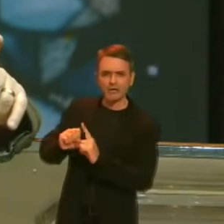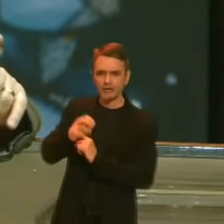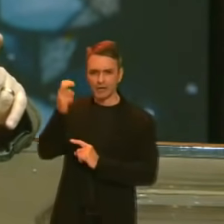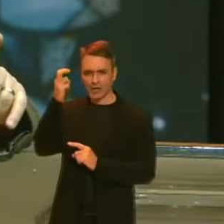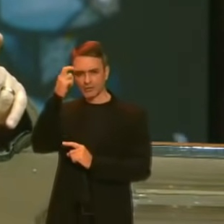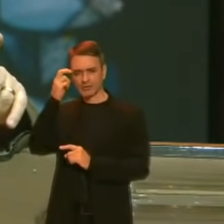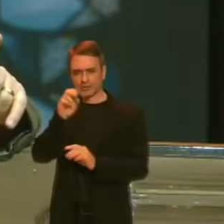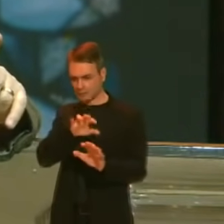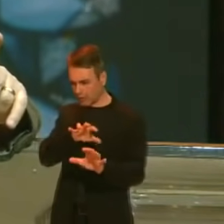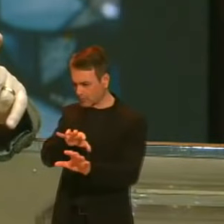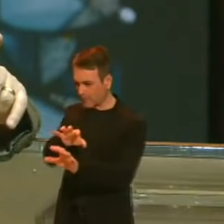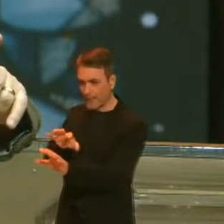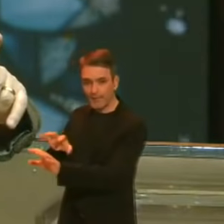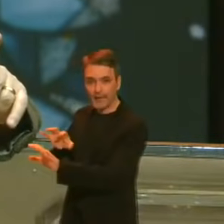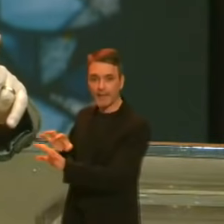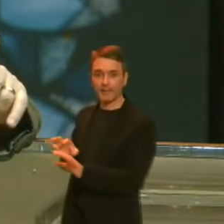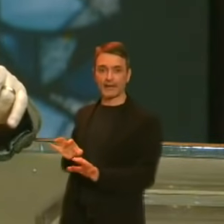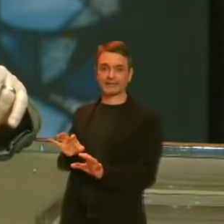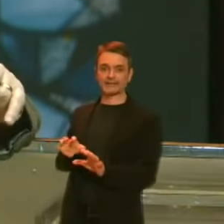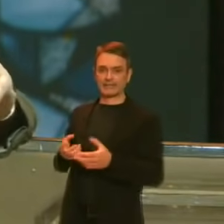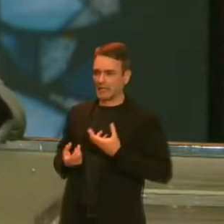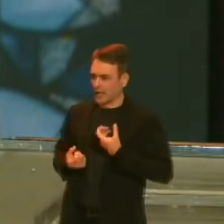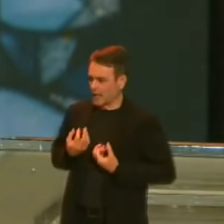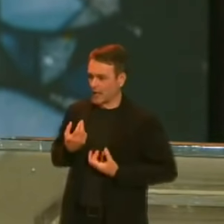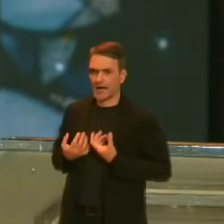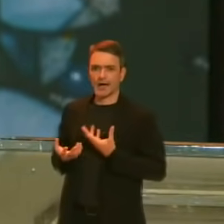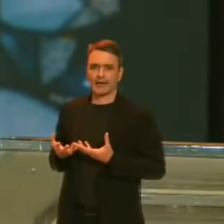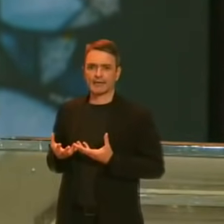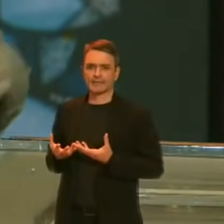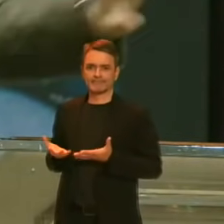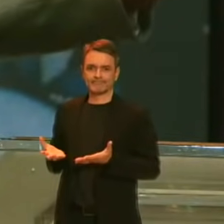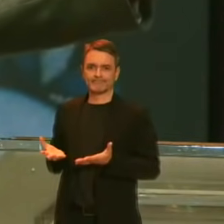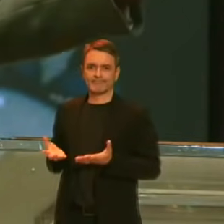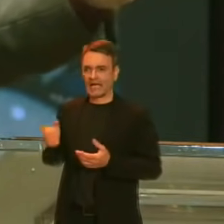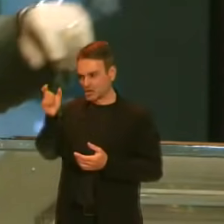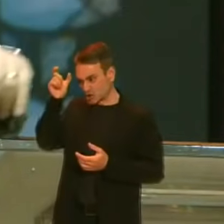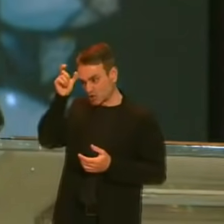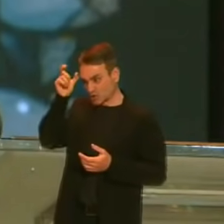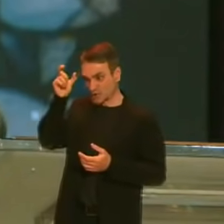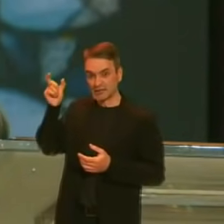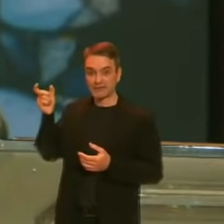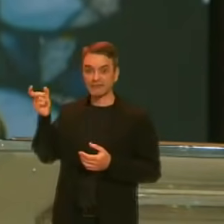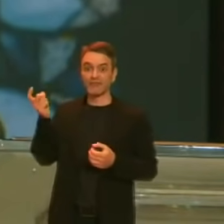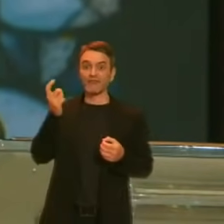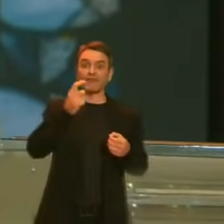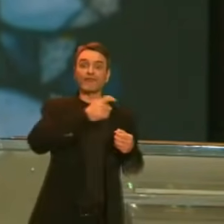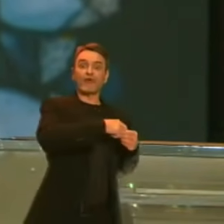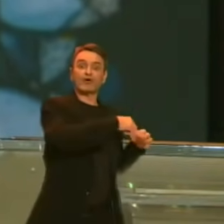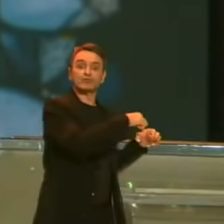sociedade. E aí então, parece que essas hordas demoníacas voltam para o abismo.